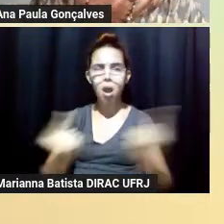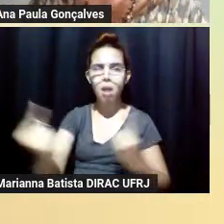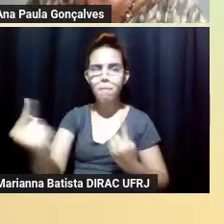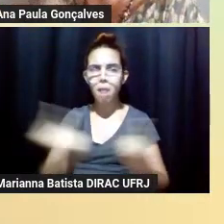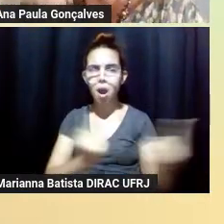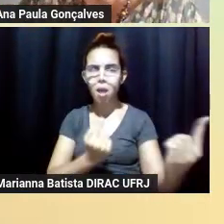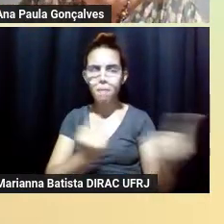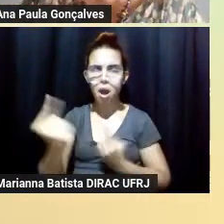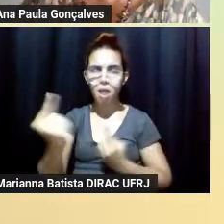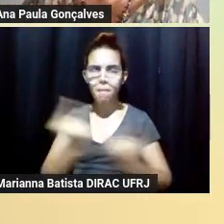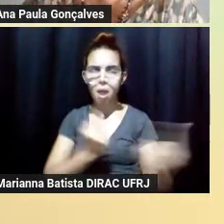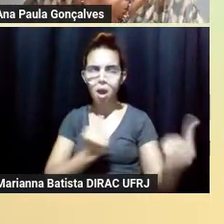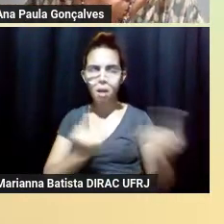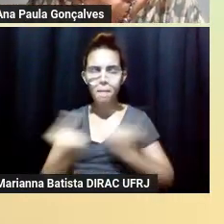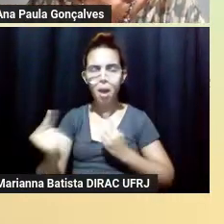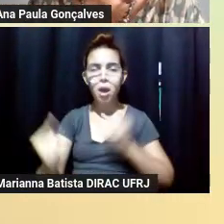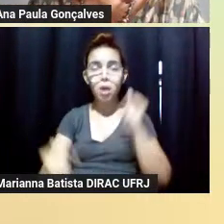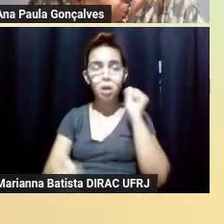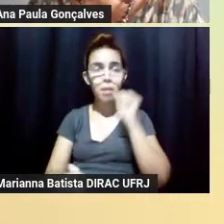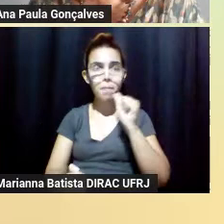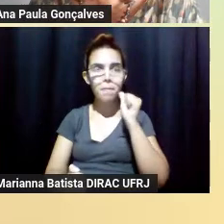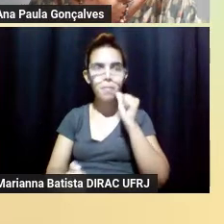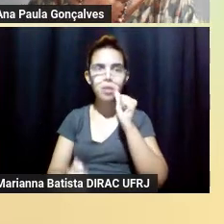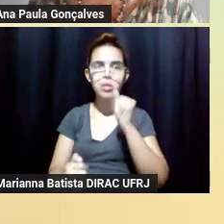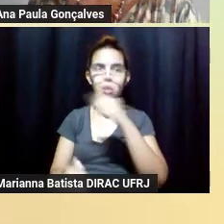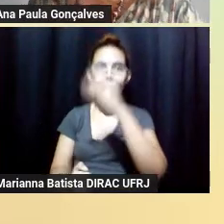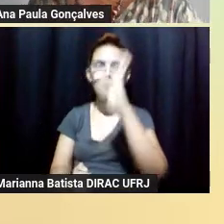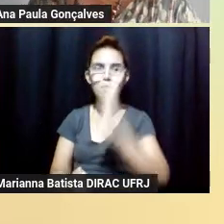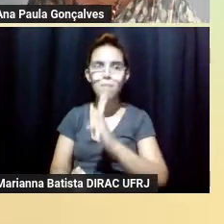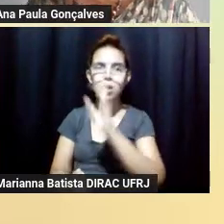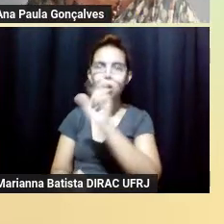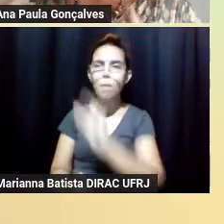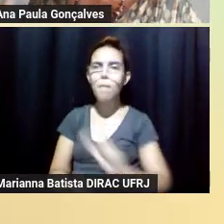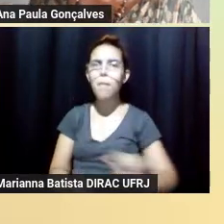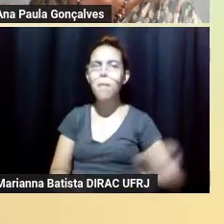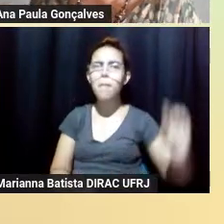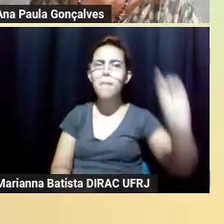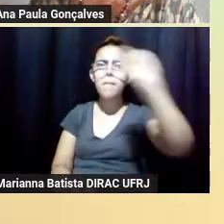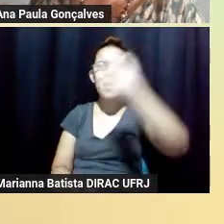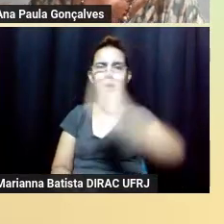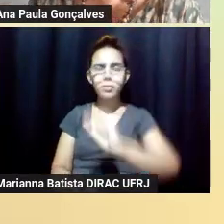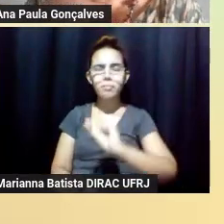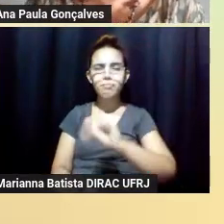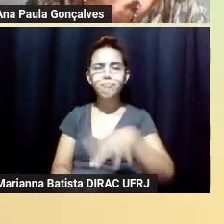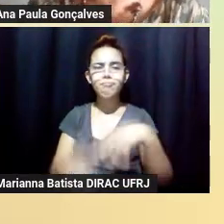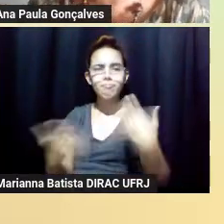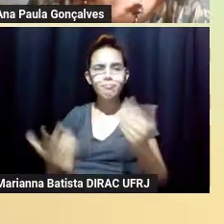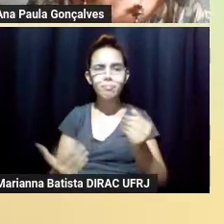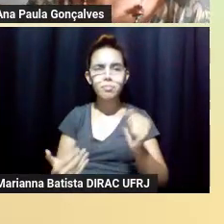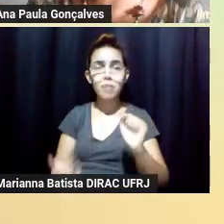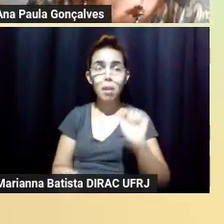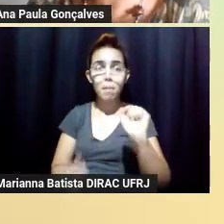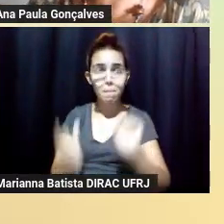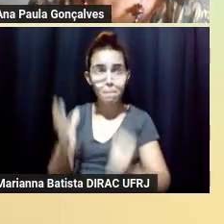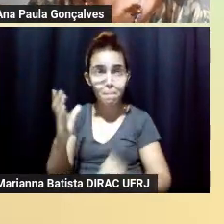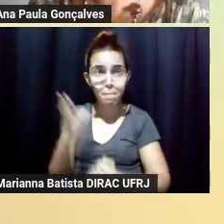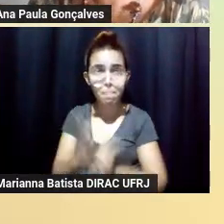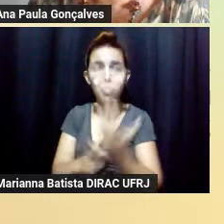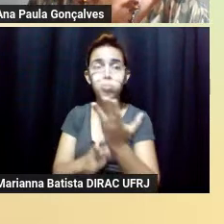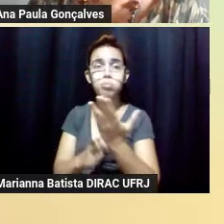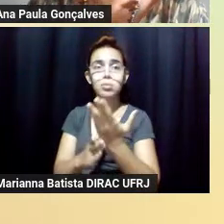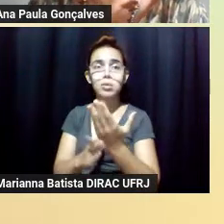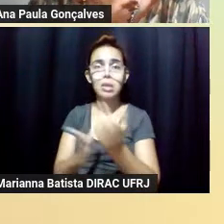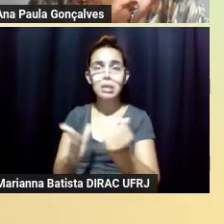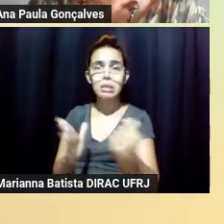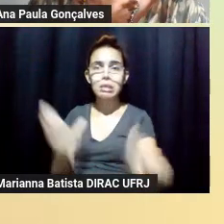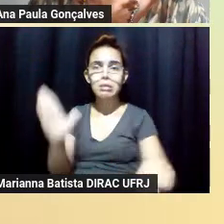todo. Algumas que não moram no Brasil, estão pesquisando fora. A gente decide criar uma logo. Avança um pouquinho aqui os slides para eu mostrar